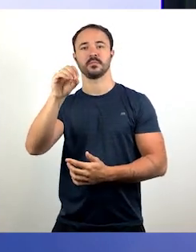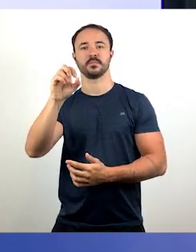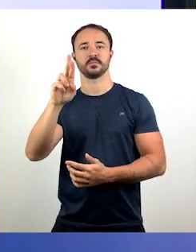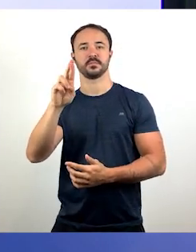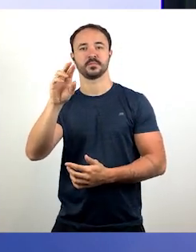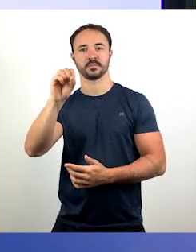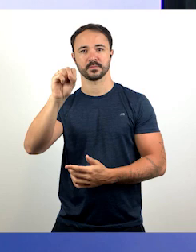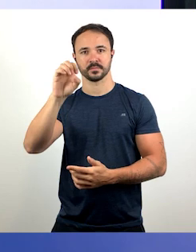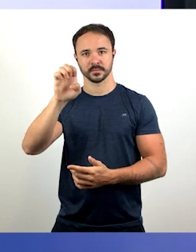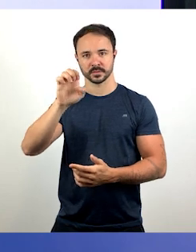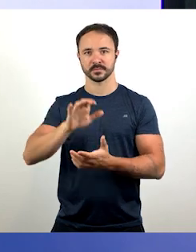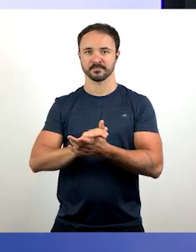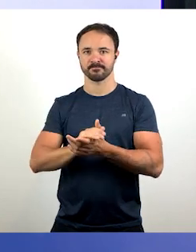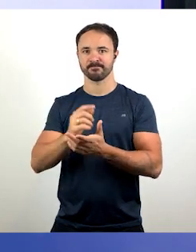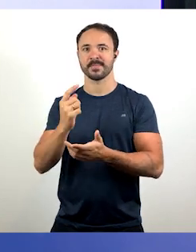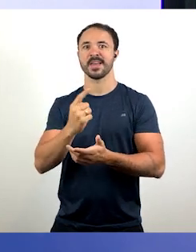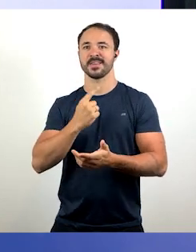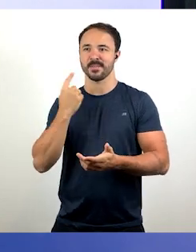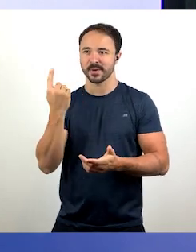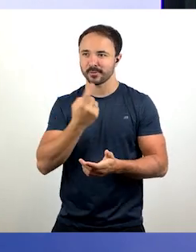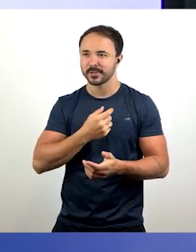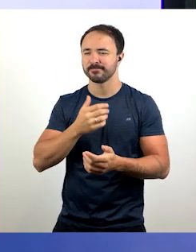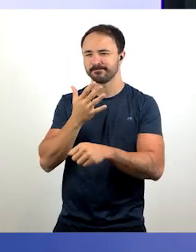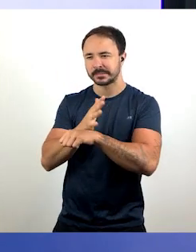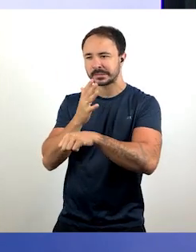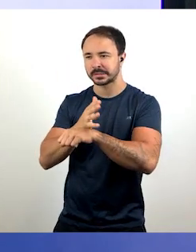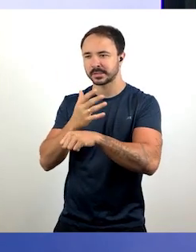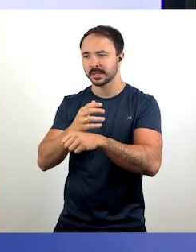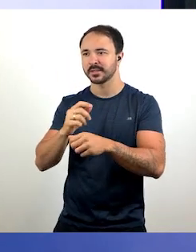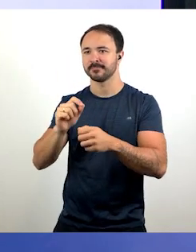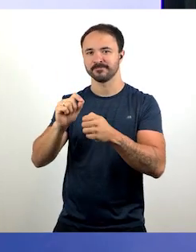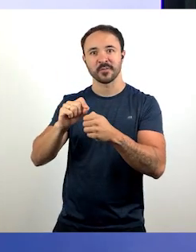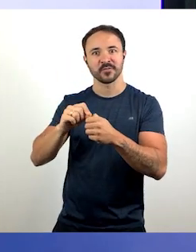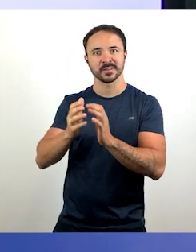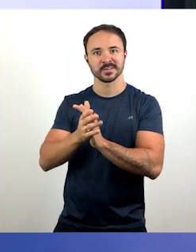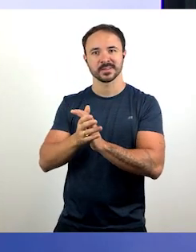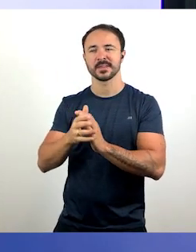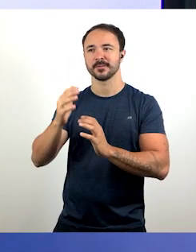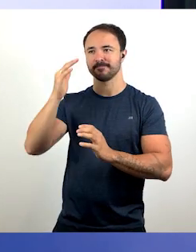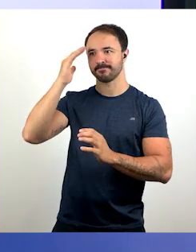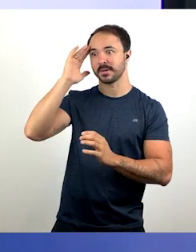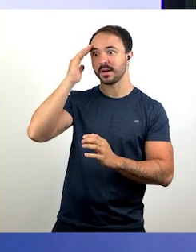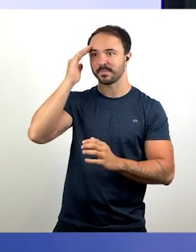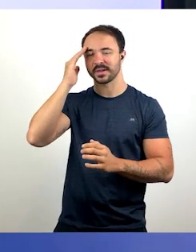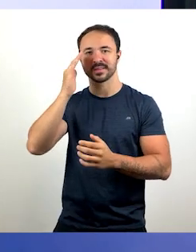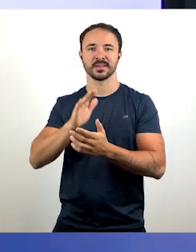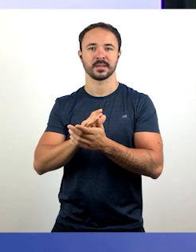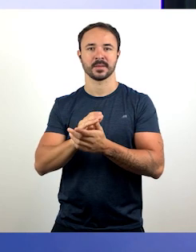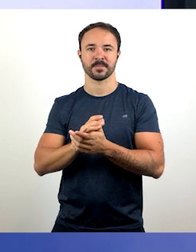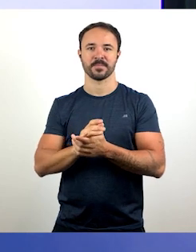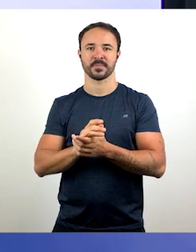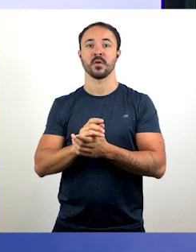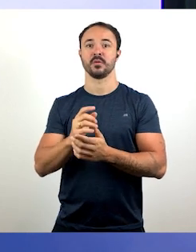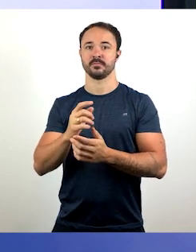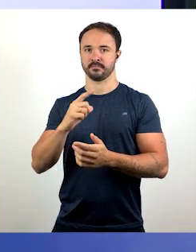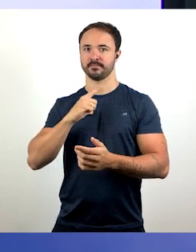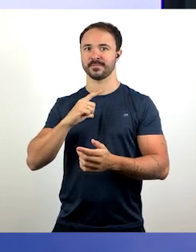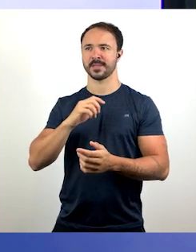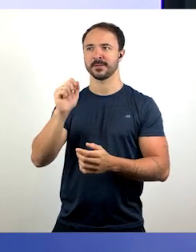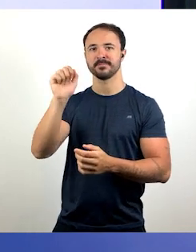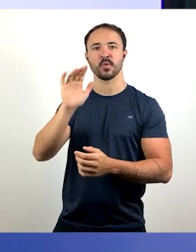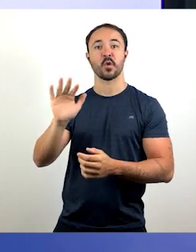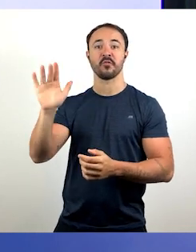entender melhor e fazer uma prática, nós vamos aqui, com o nosso alfabeto, desenvolver